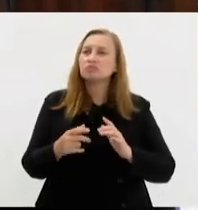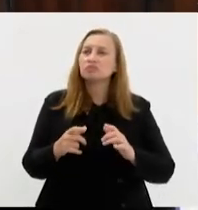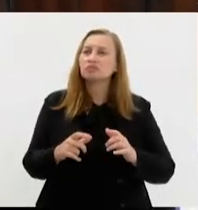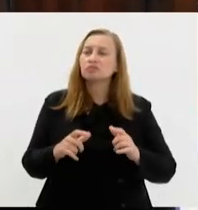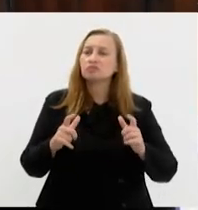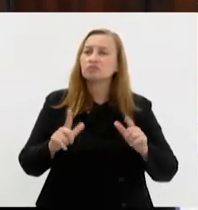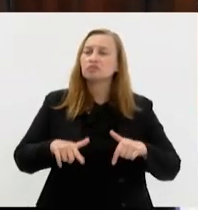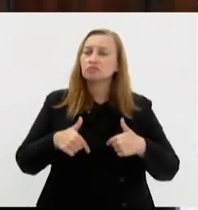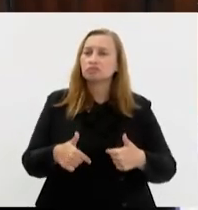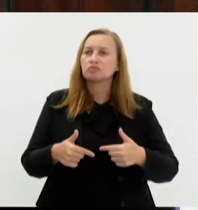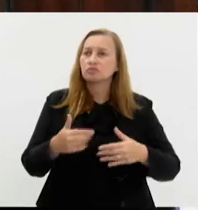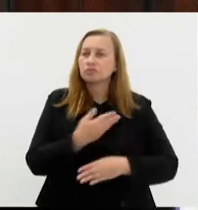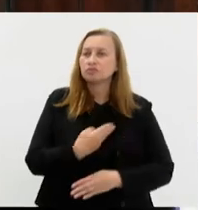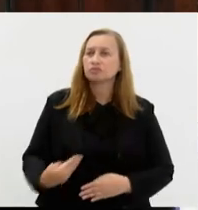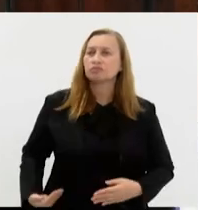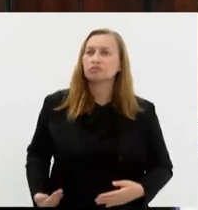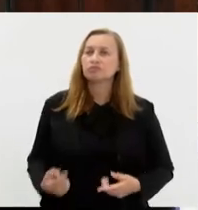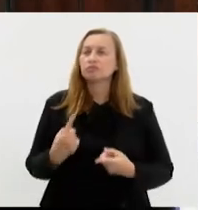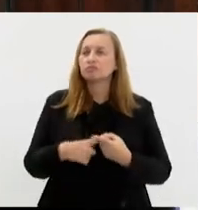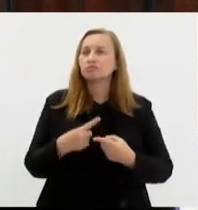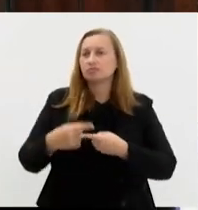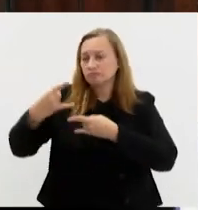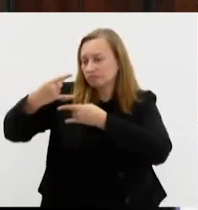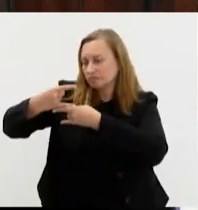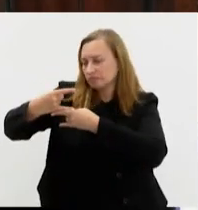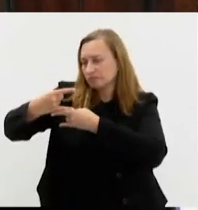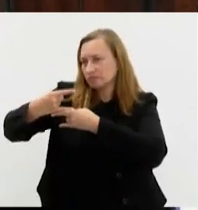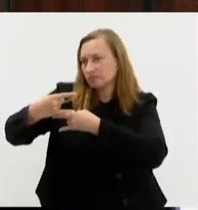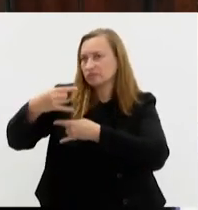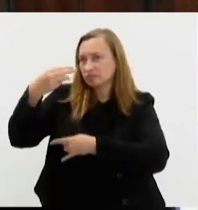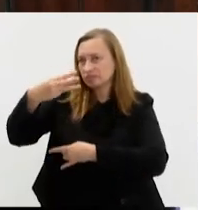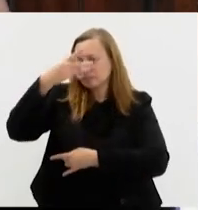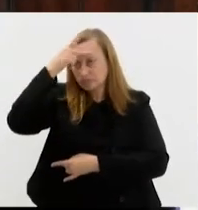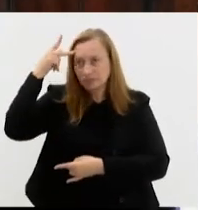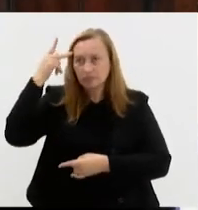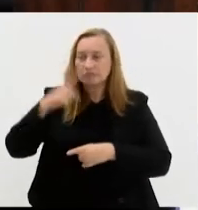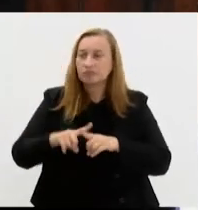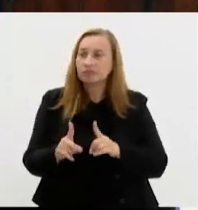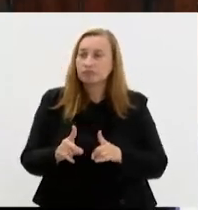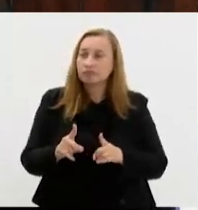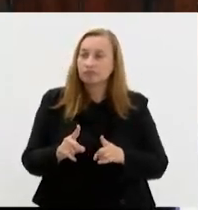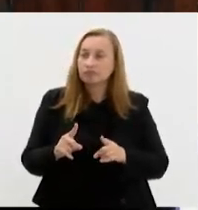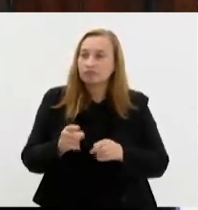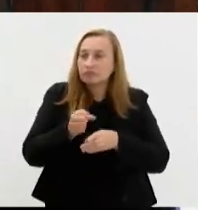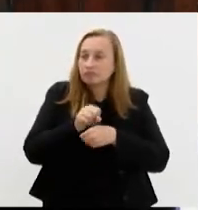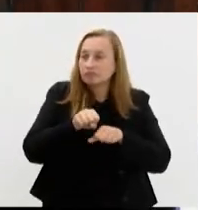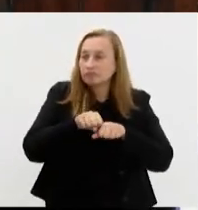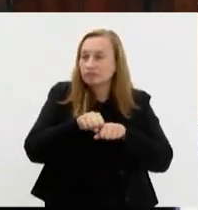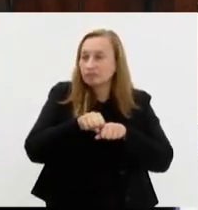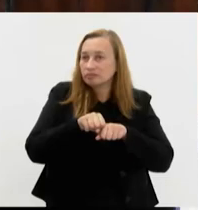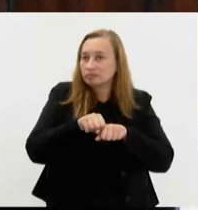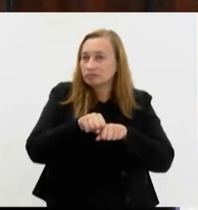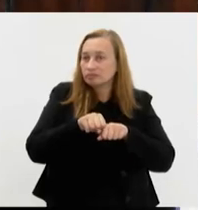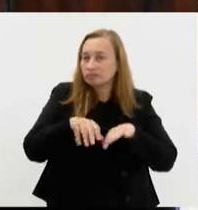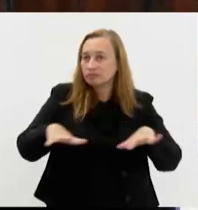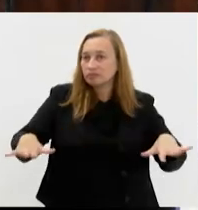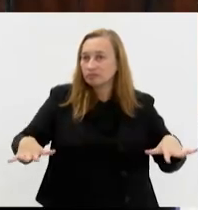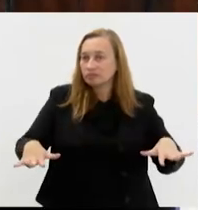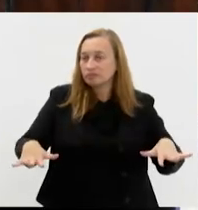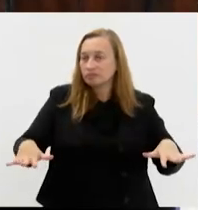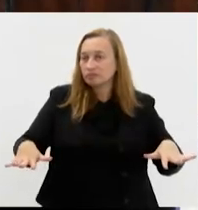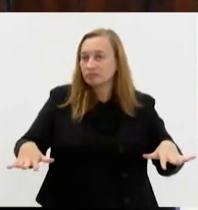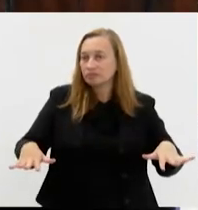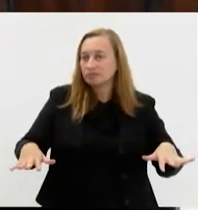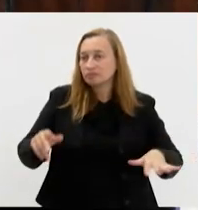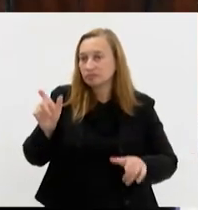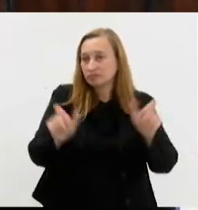público porque a Live tinha três pessoas mas ela era transmitida para uma idade